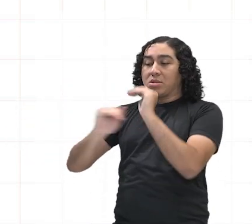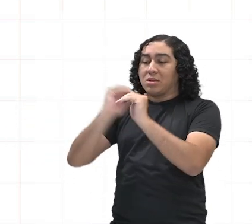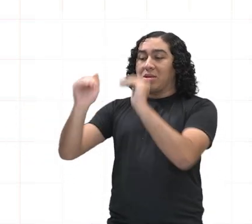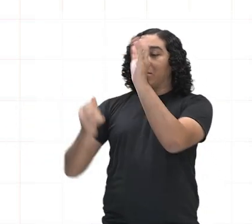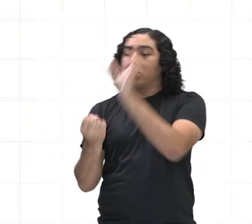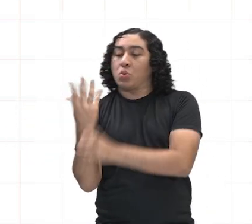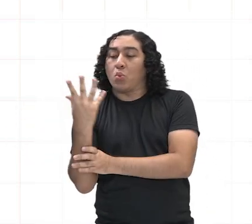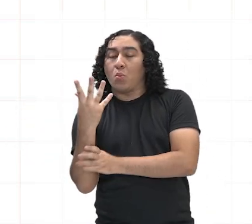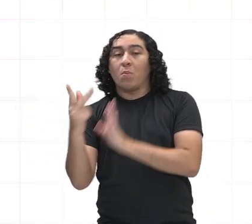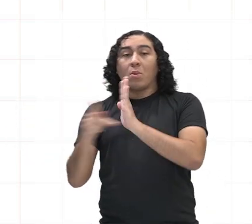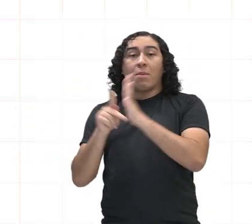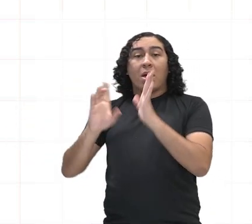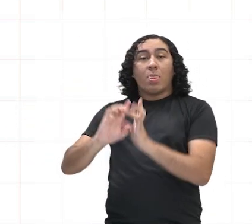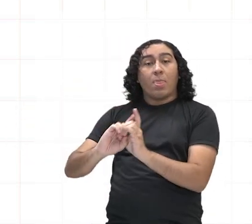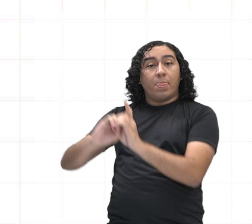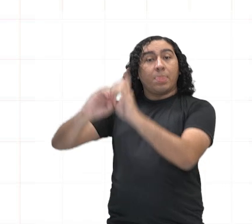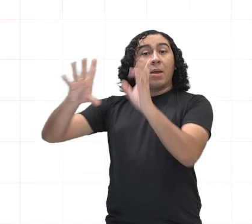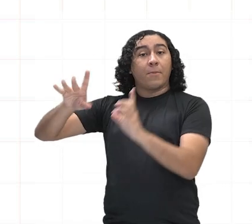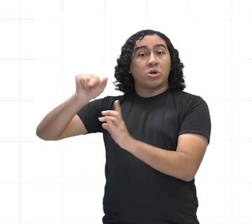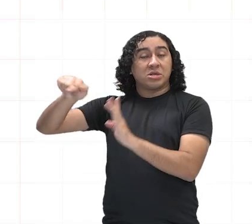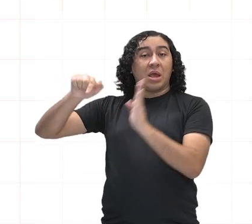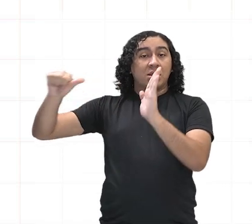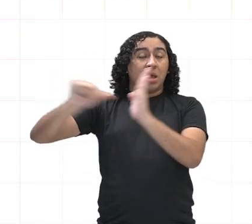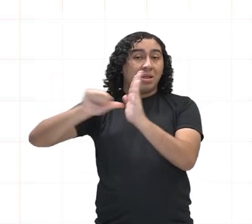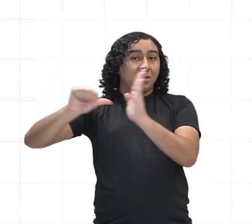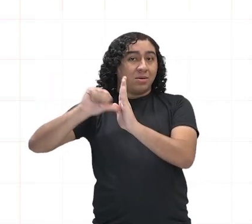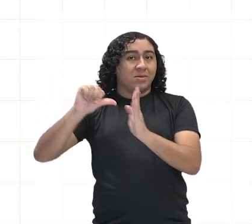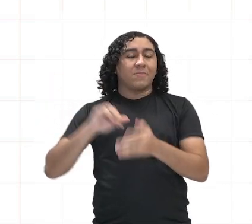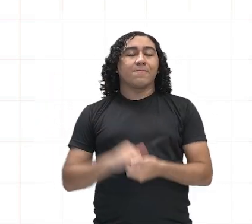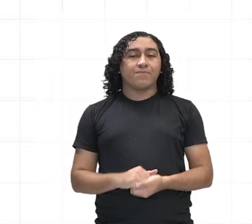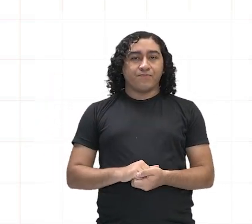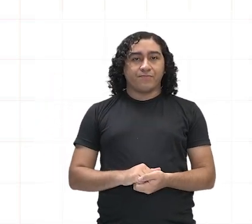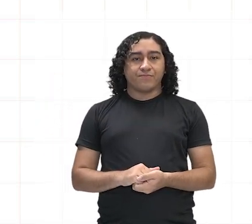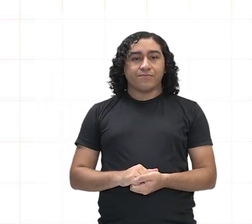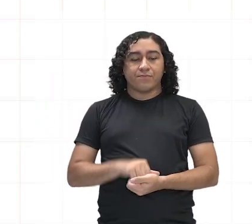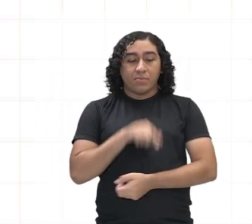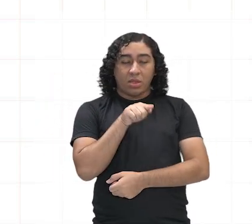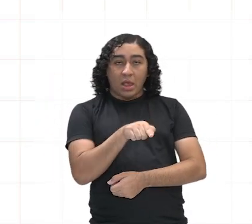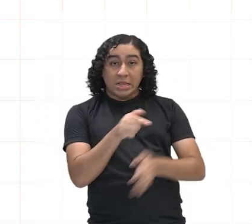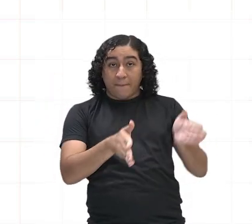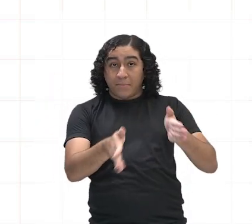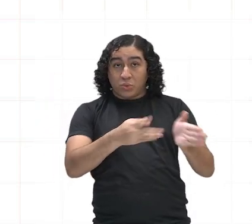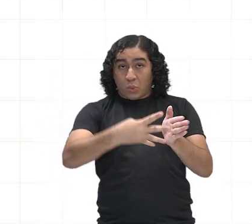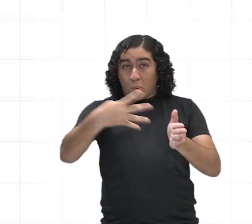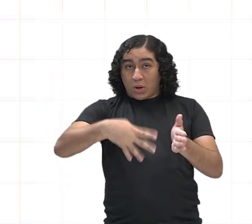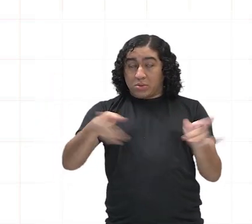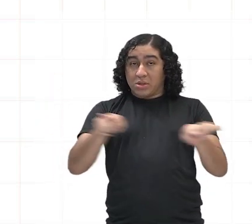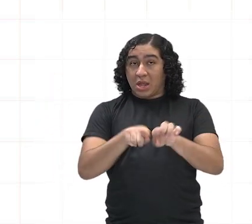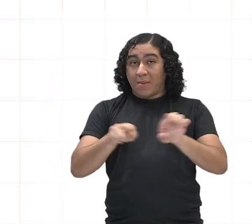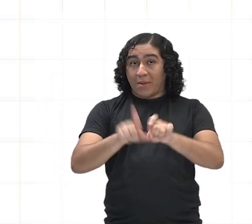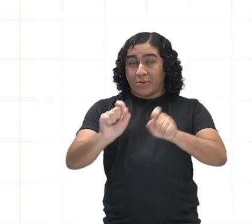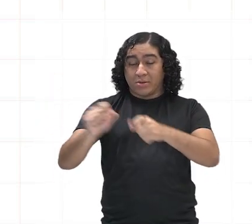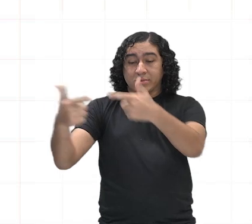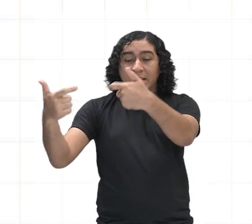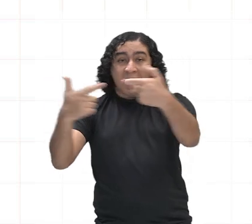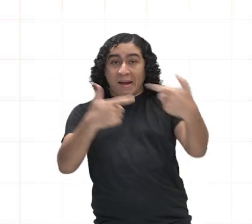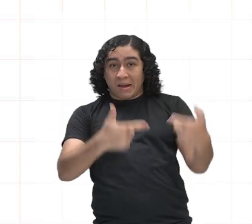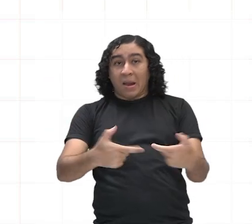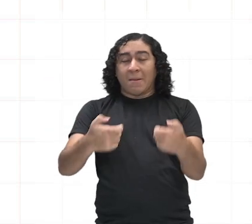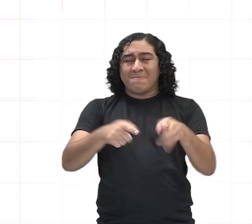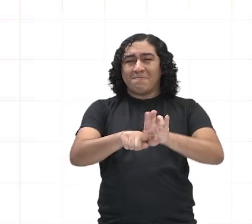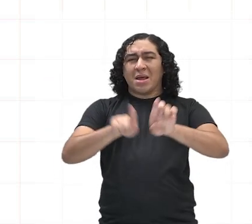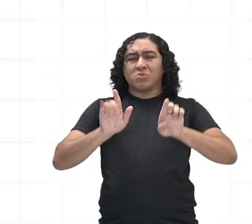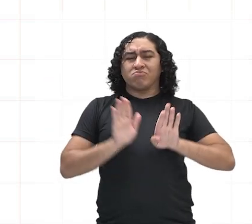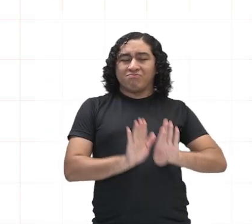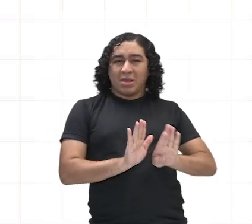A democracia ateniense. O período clássico também foi de guerras, tá? Mas aí a gente